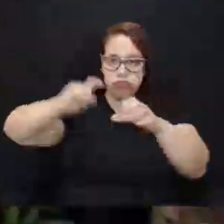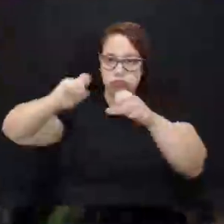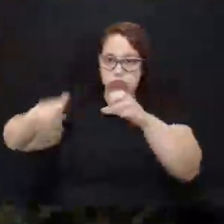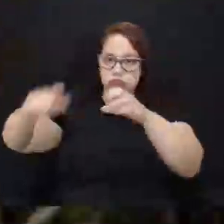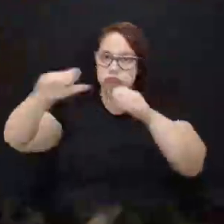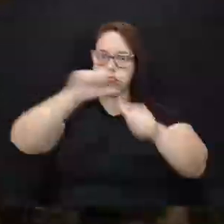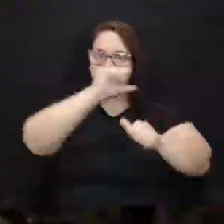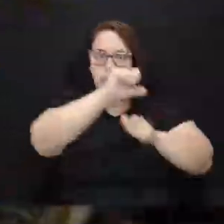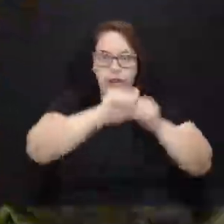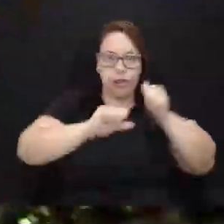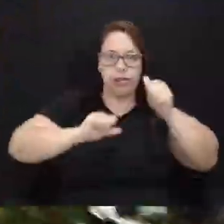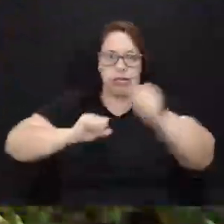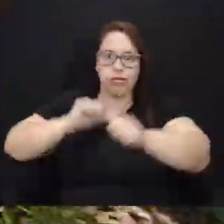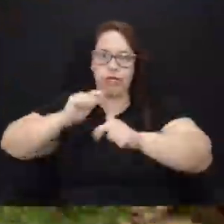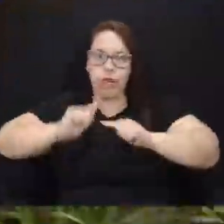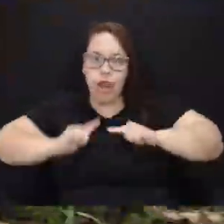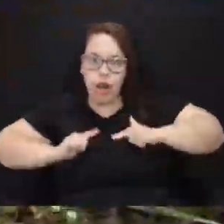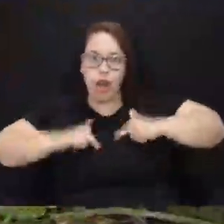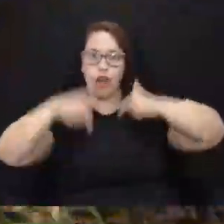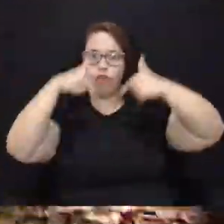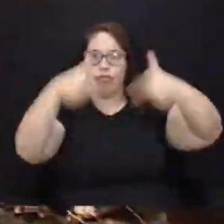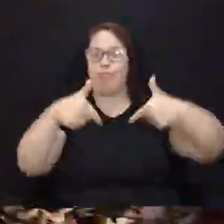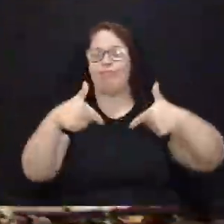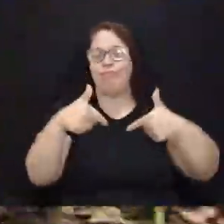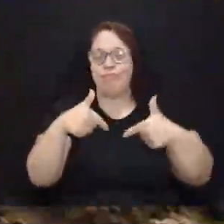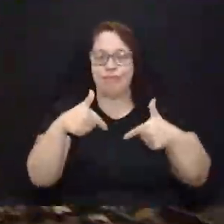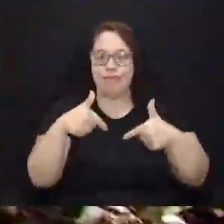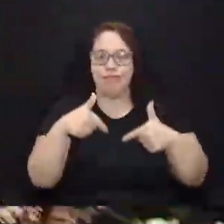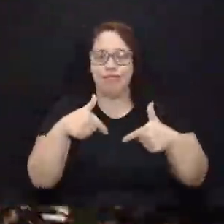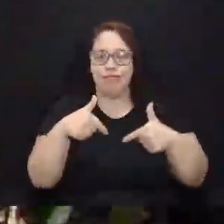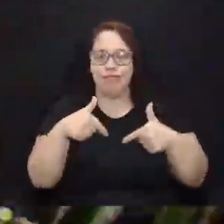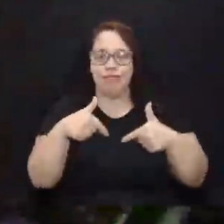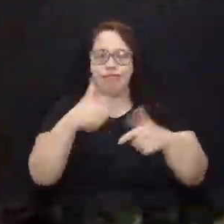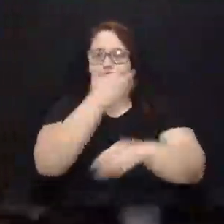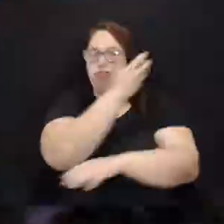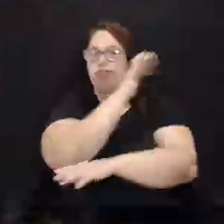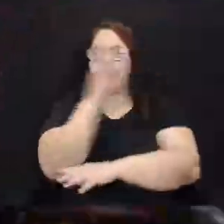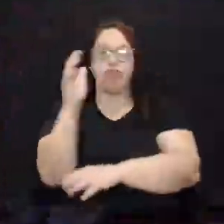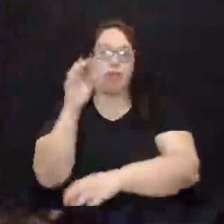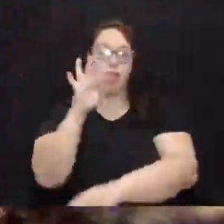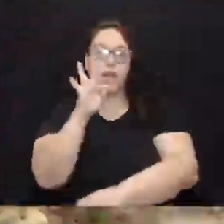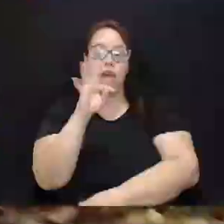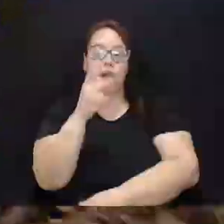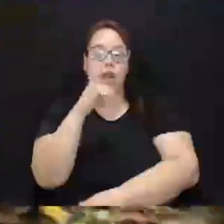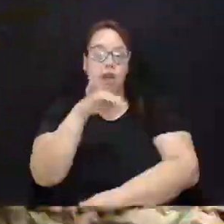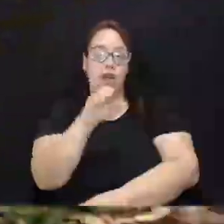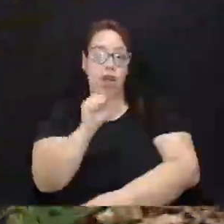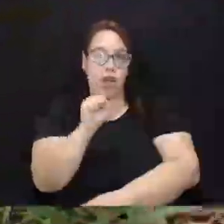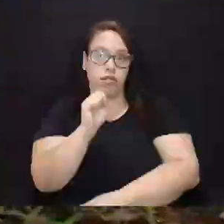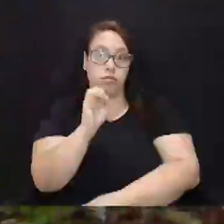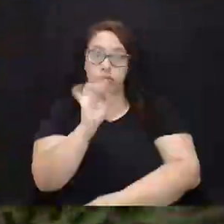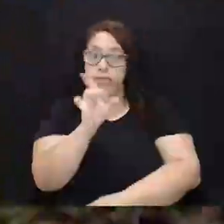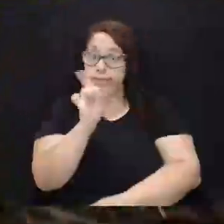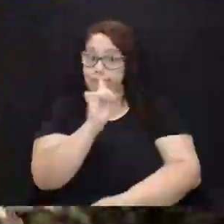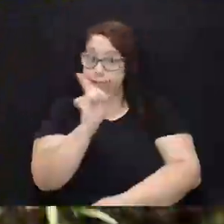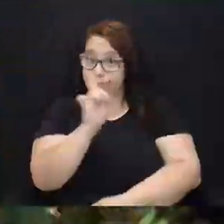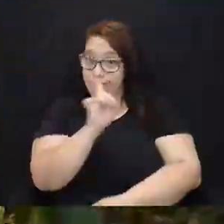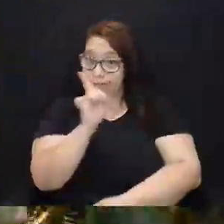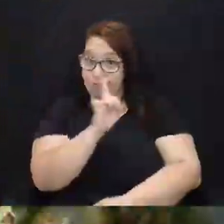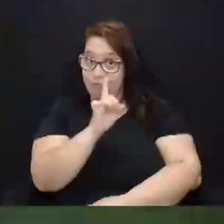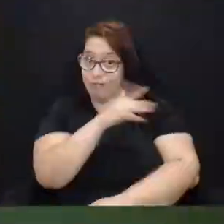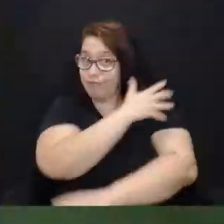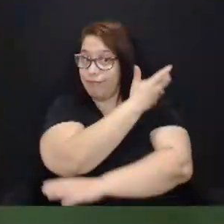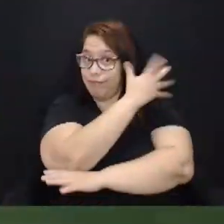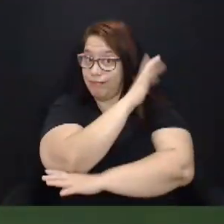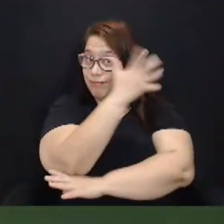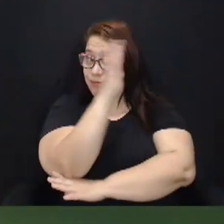de luta. Esse jardim não foi construído para Thaís, como o pessoal diz. Esse jardim foi